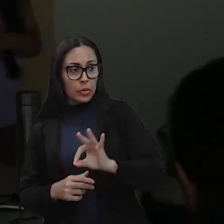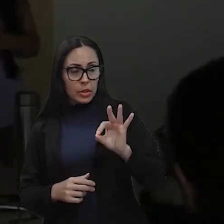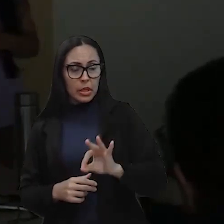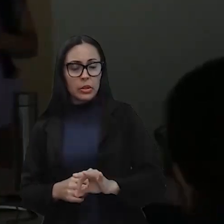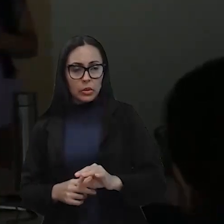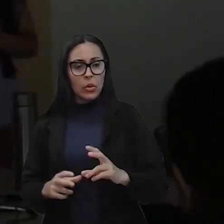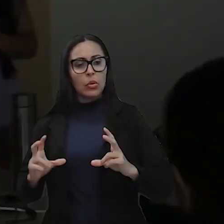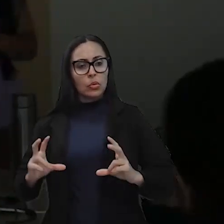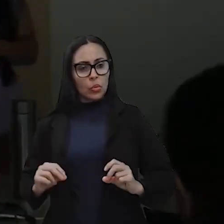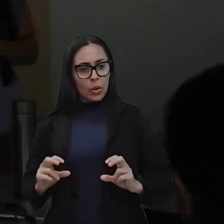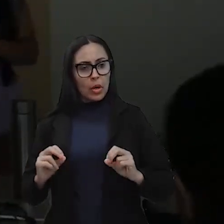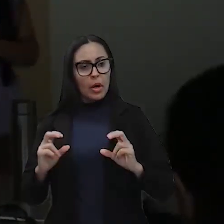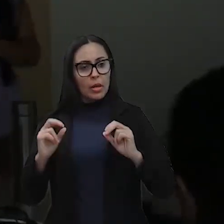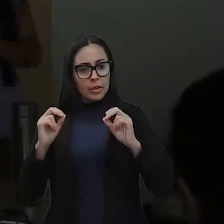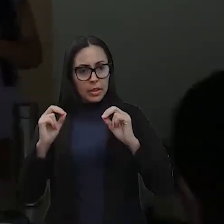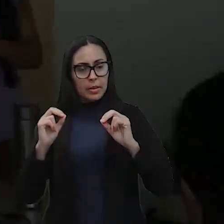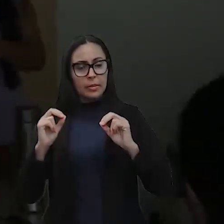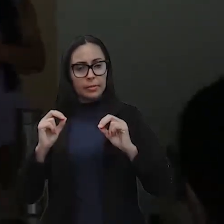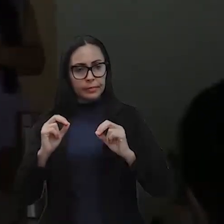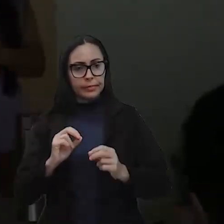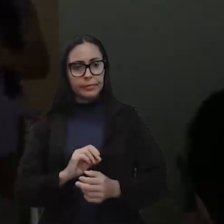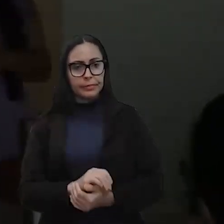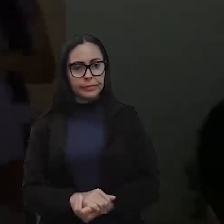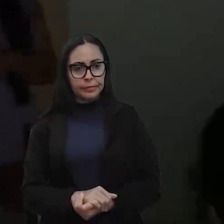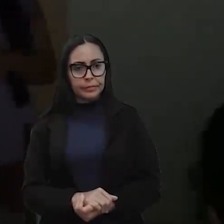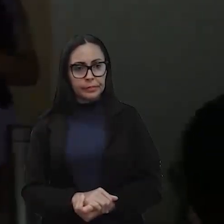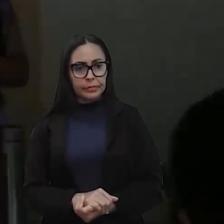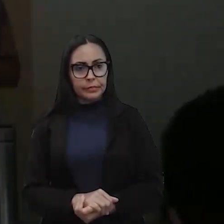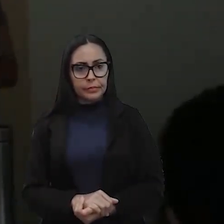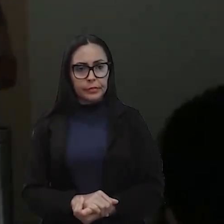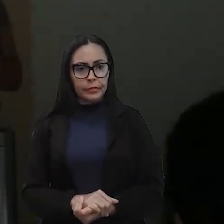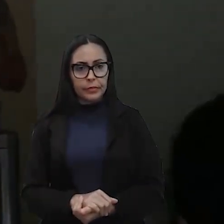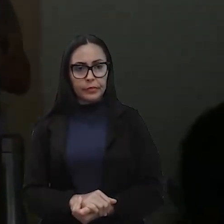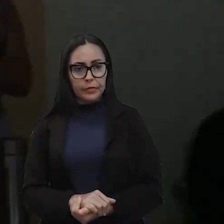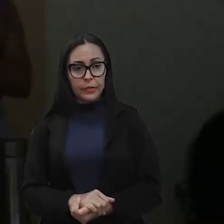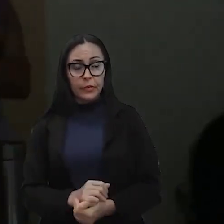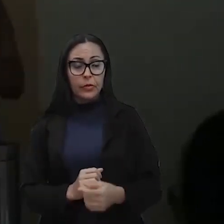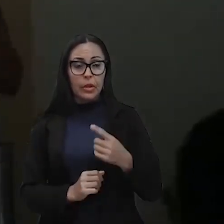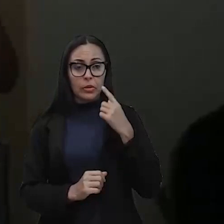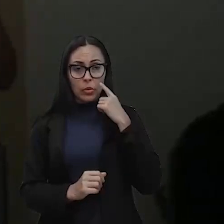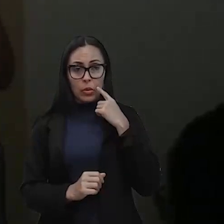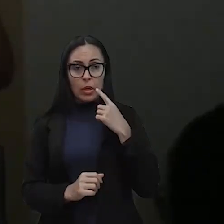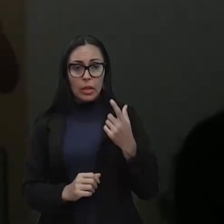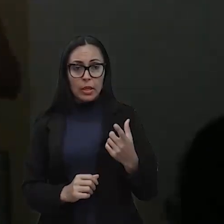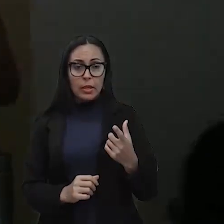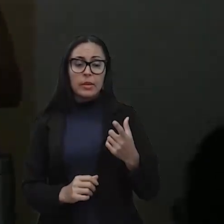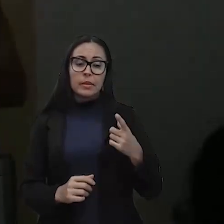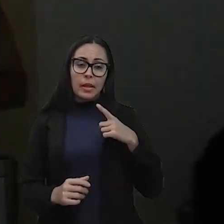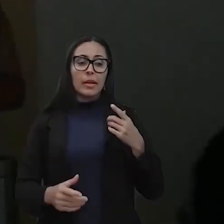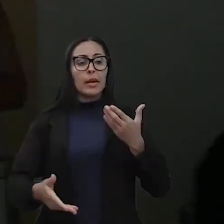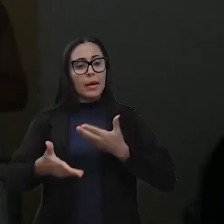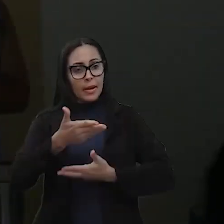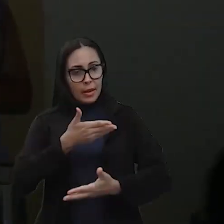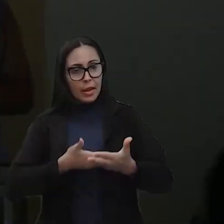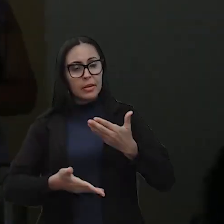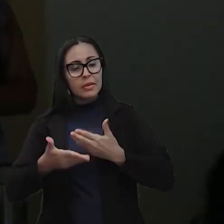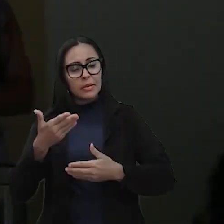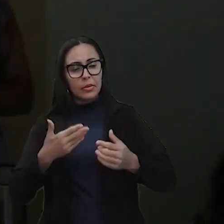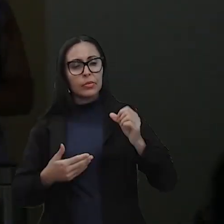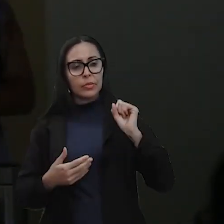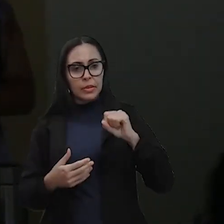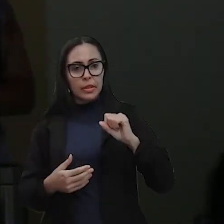muito grande, do fator do câncer, principalmente do fator maligno, ele está correlacionado à questão